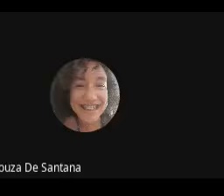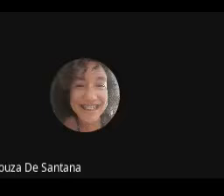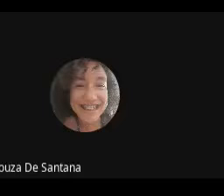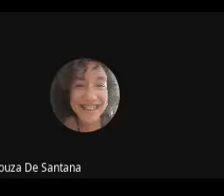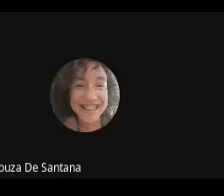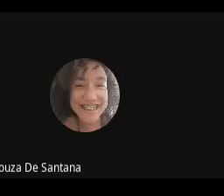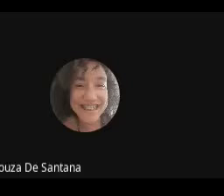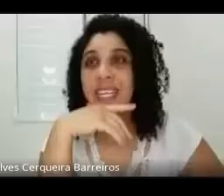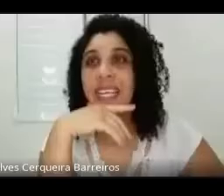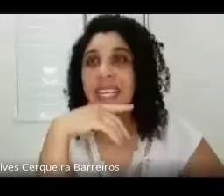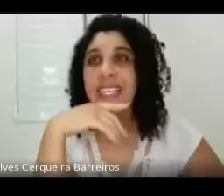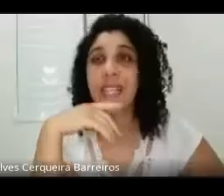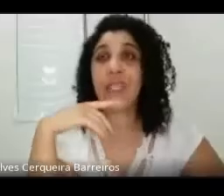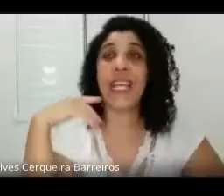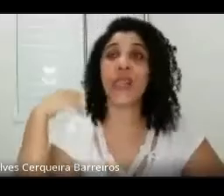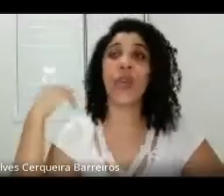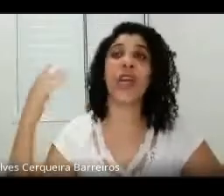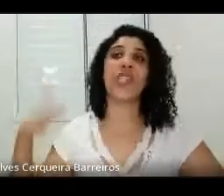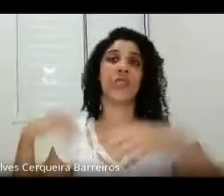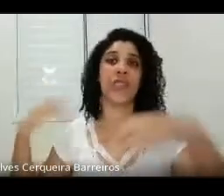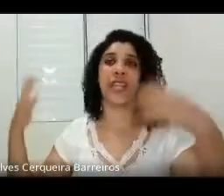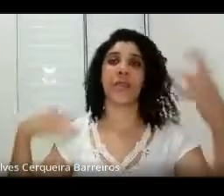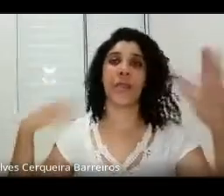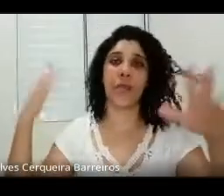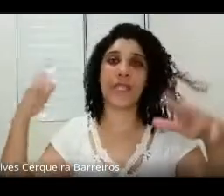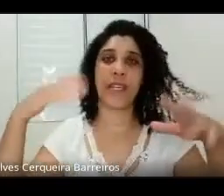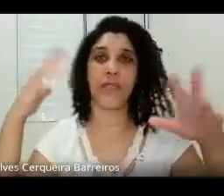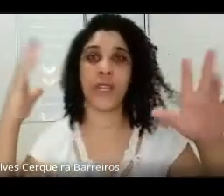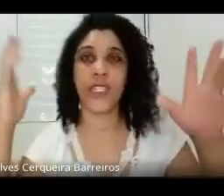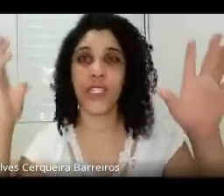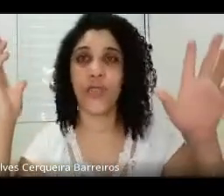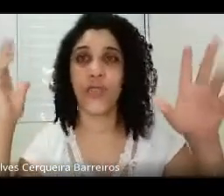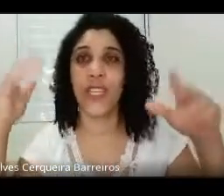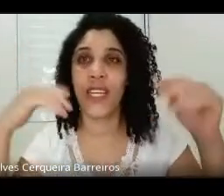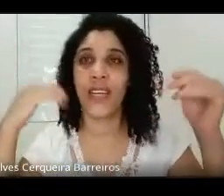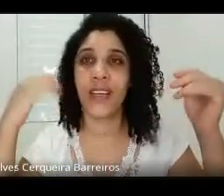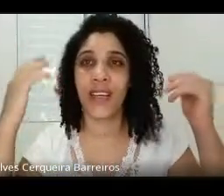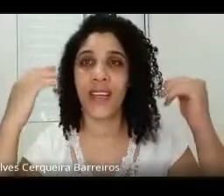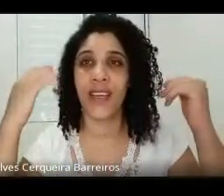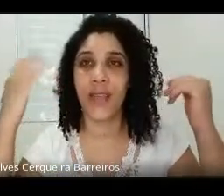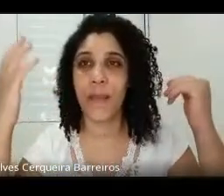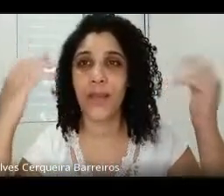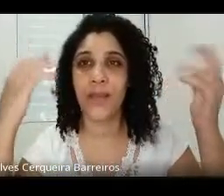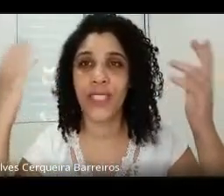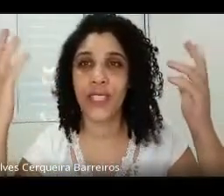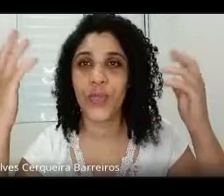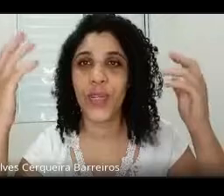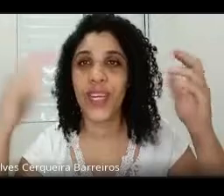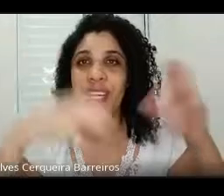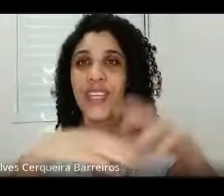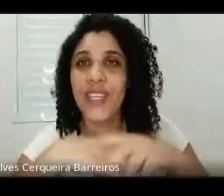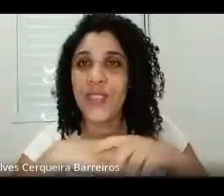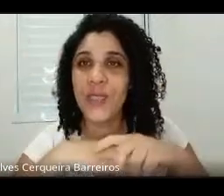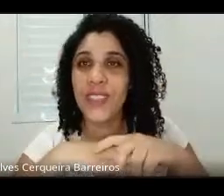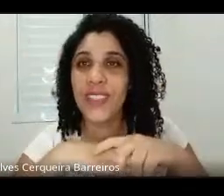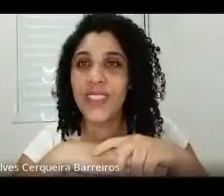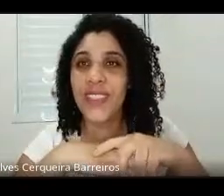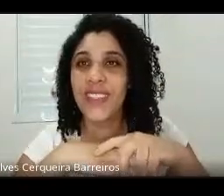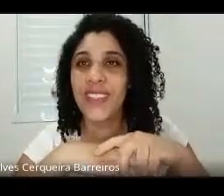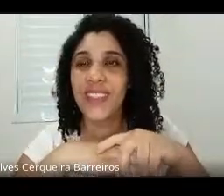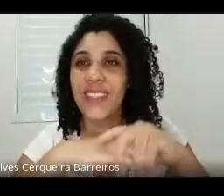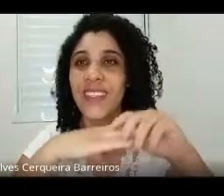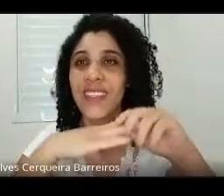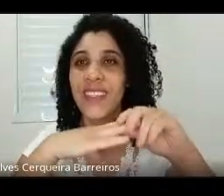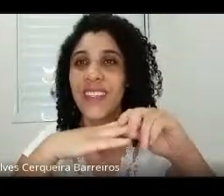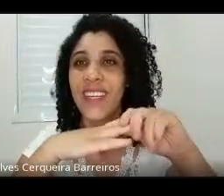assim. Uhum, exato. E na língua oral a gente não tem essa preocupação, a gente não fica perguntando isso.